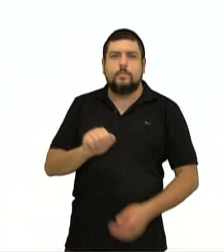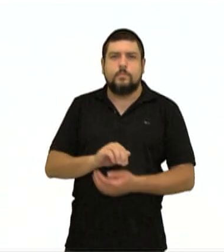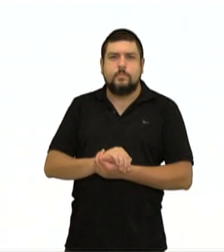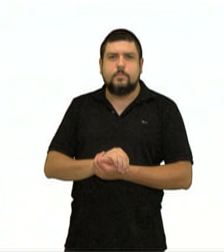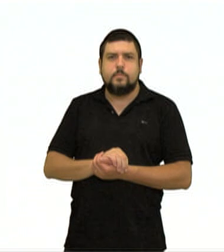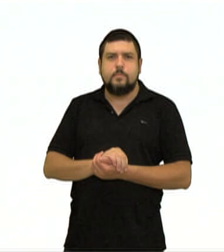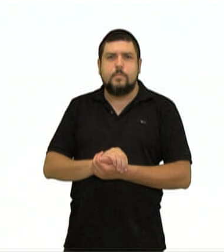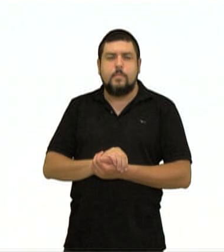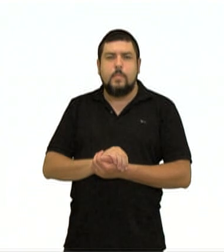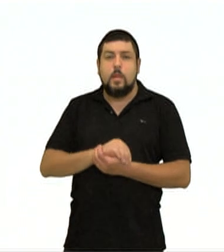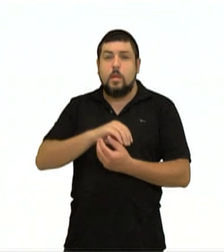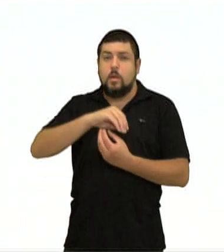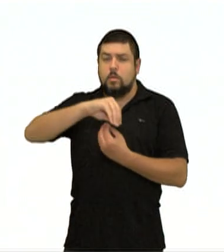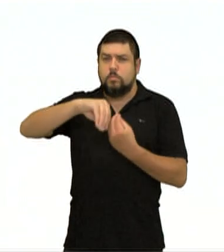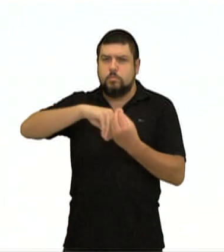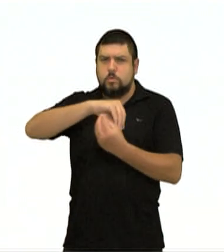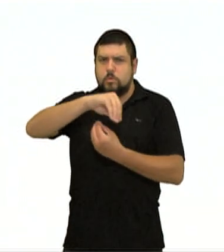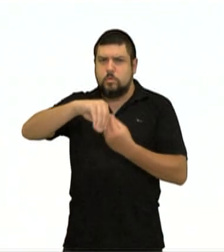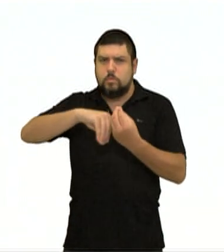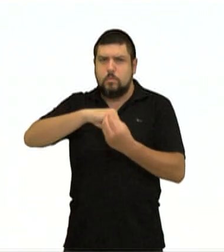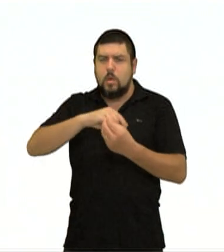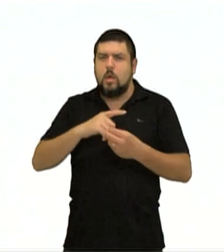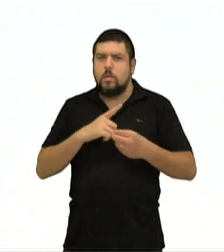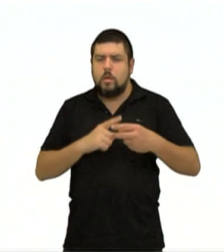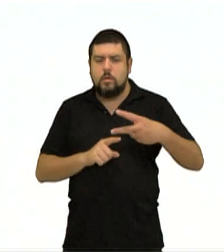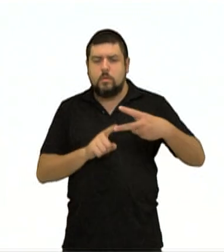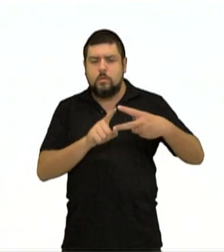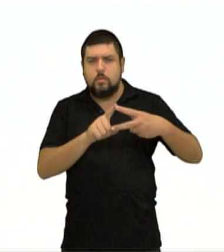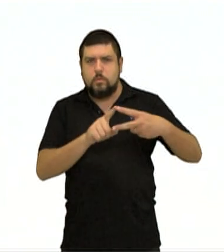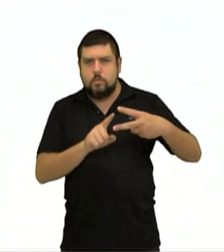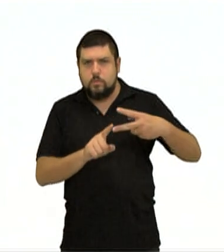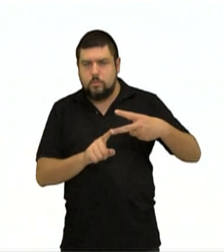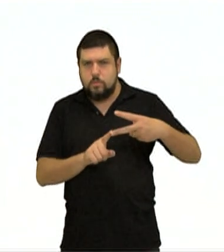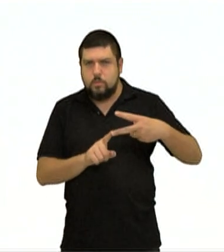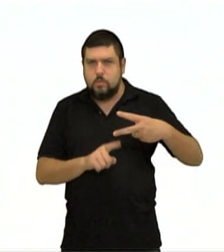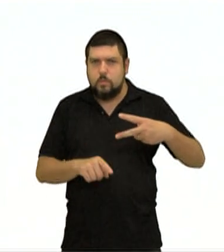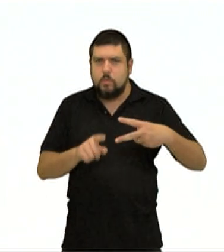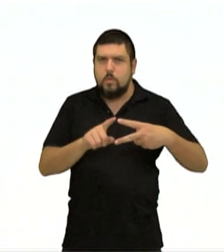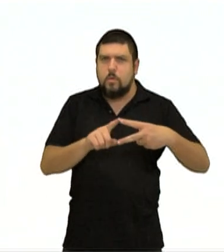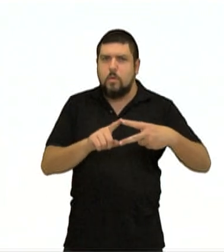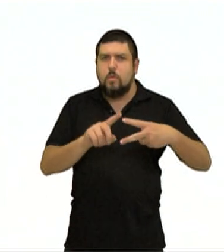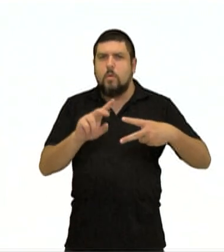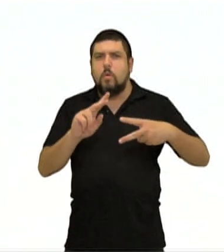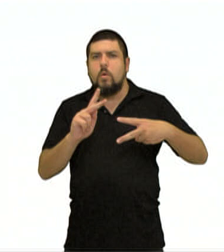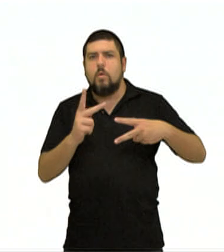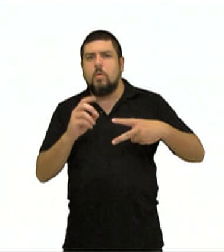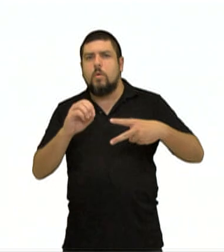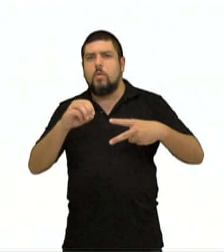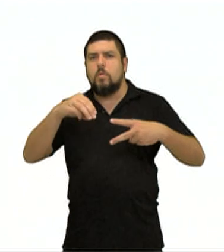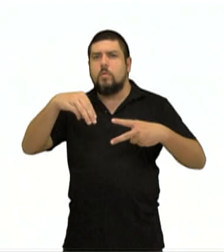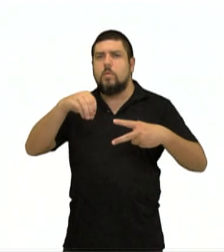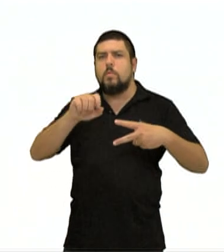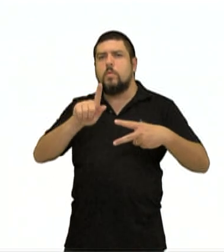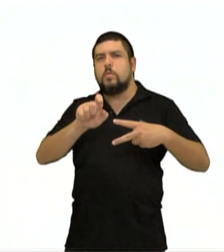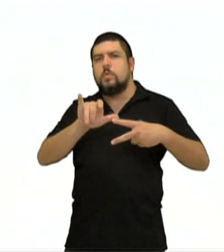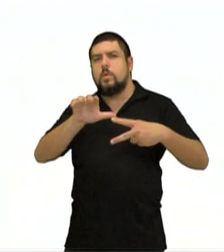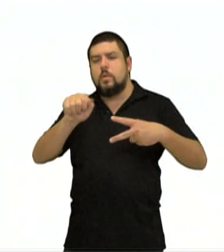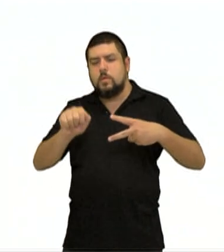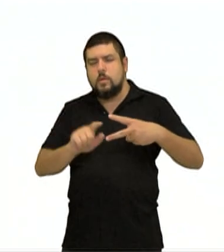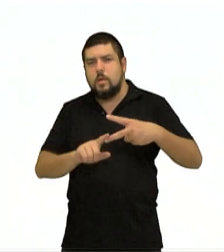ser classificadas em dois tipos: homogêneas e heterogêneas, de acordo com